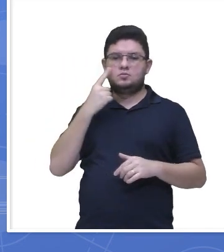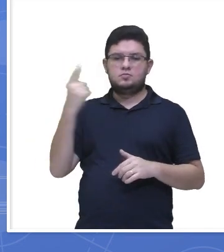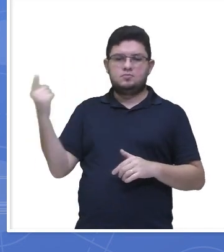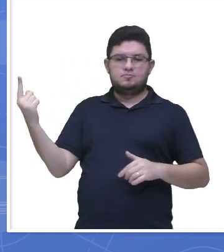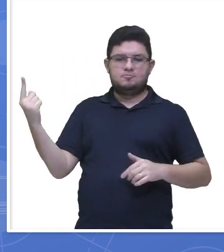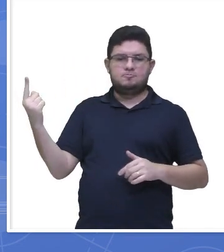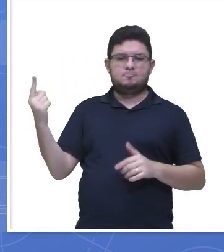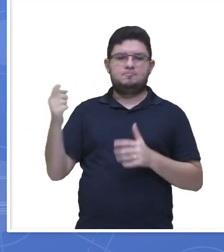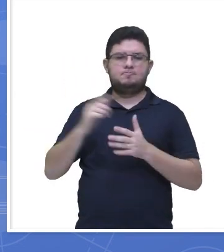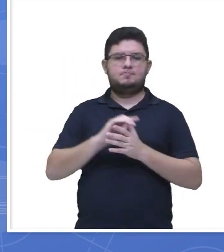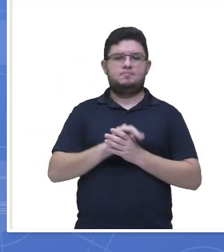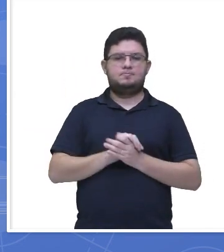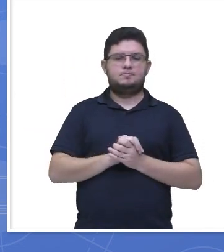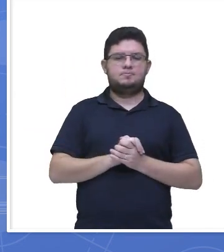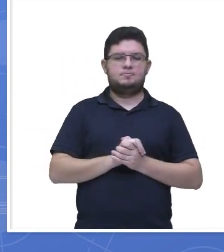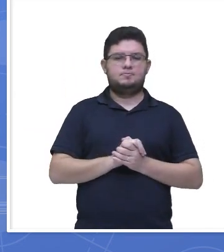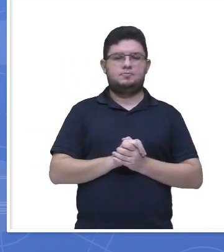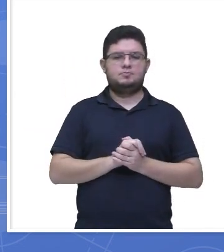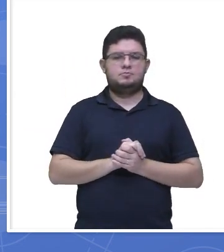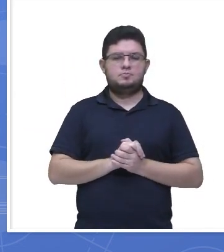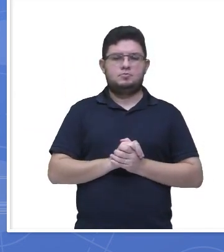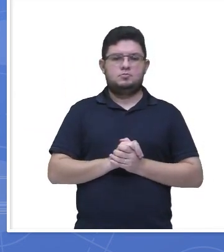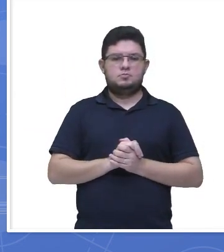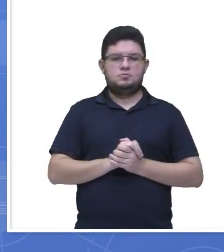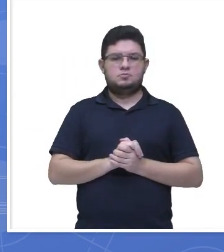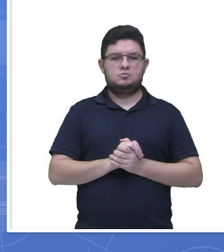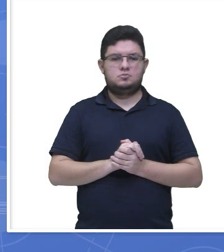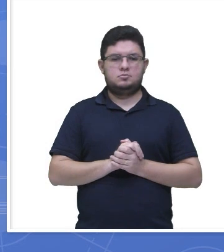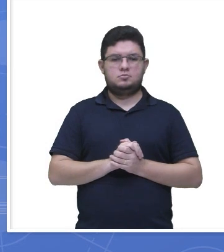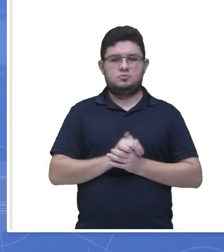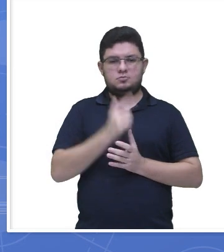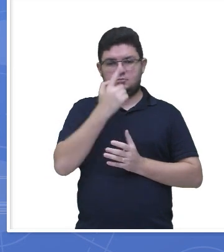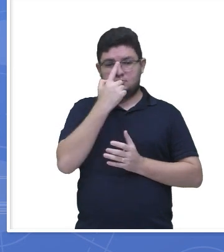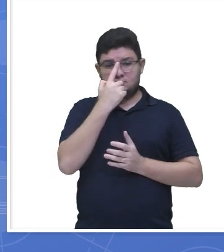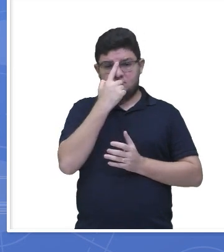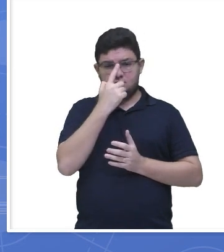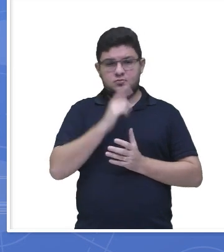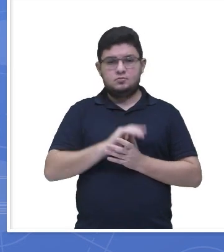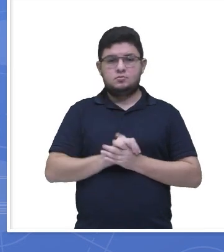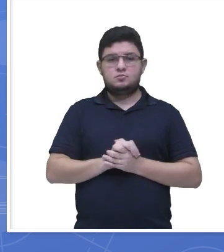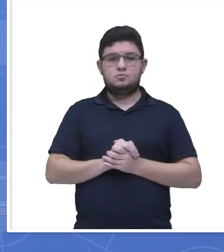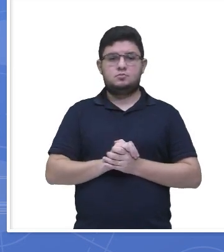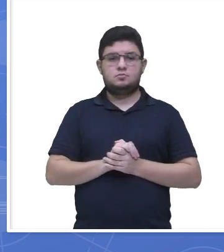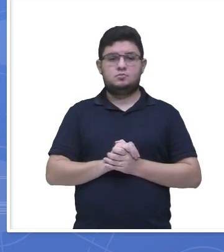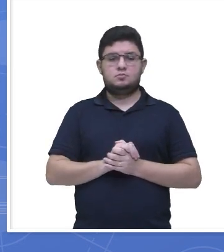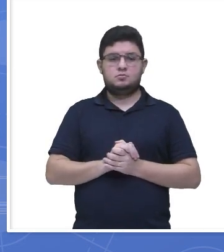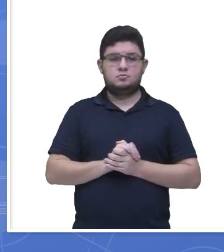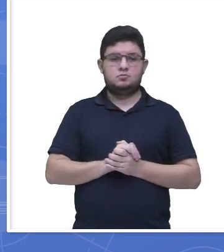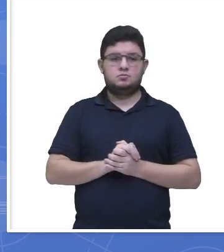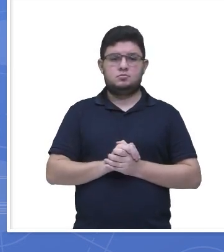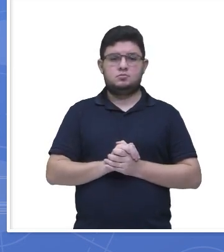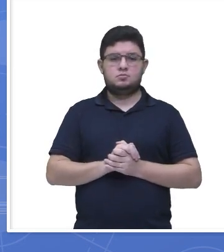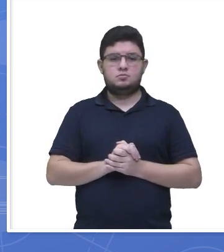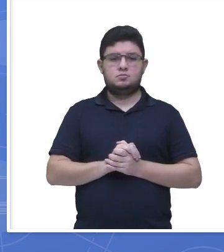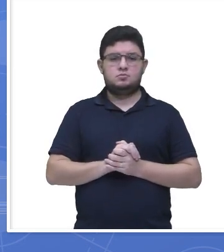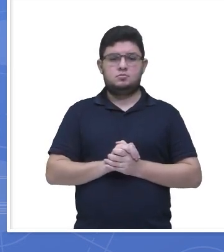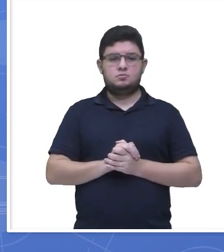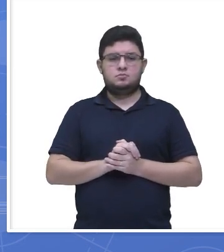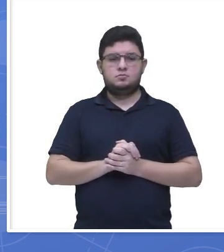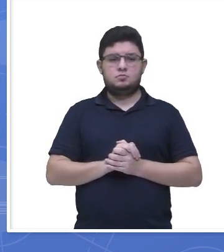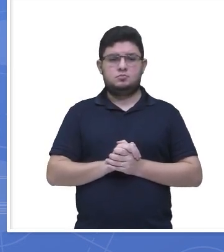ocean patterns, like El Niño, Laninha. Letter C, fossil fuel burning. Letter D, Pacific